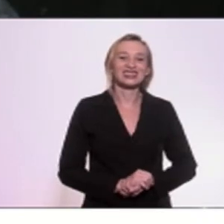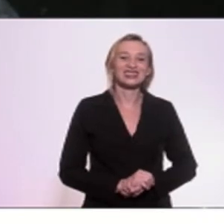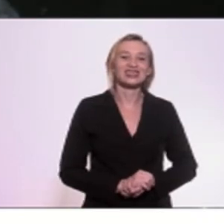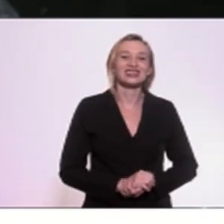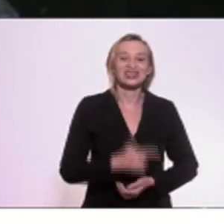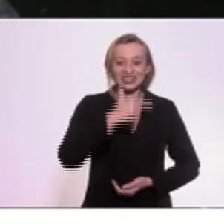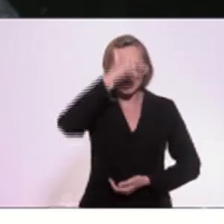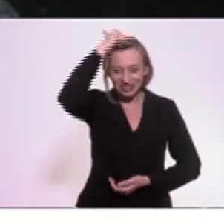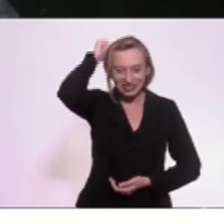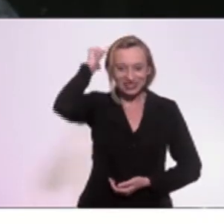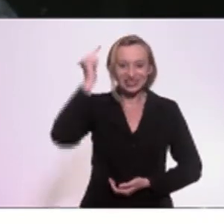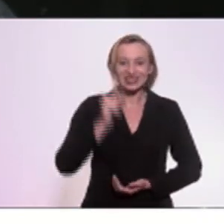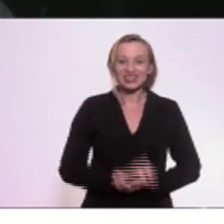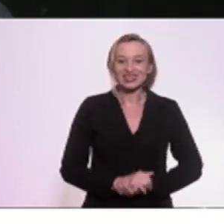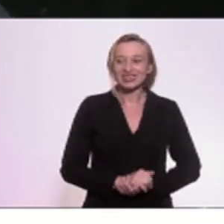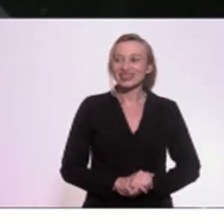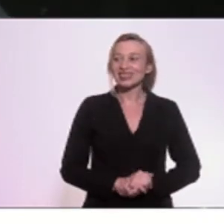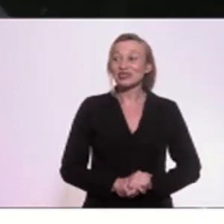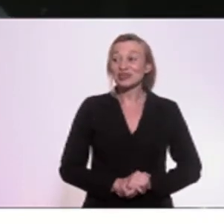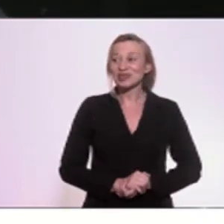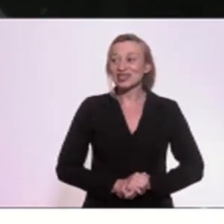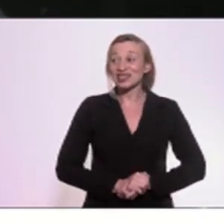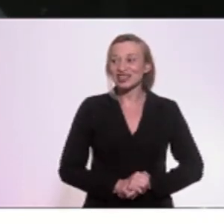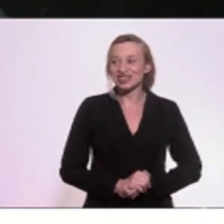Luiz Paulo.